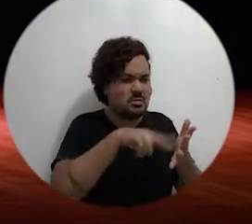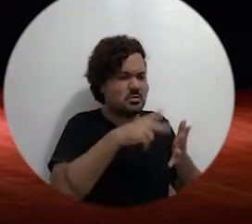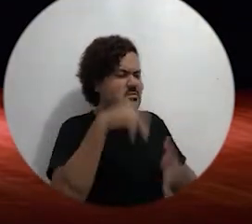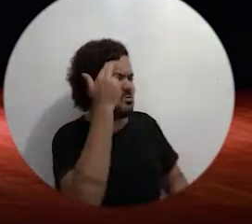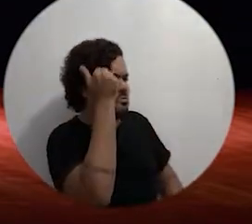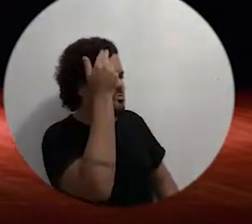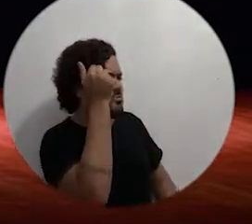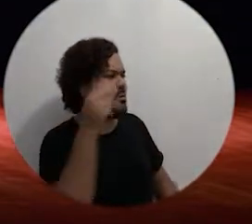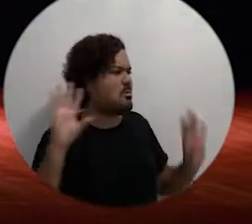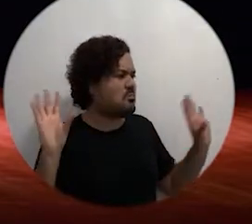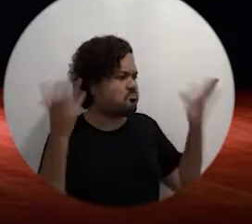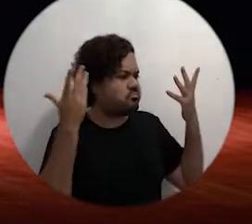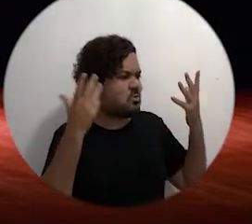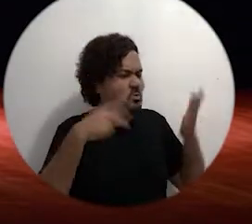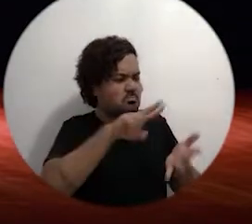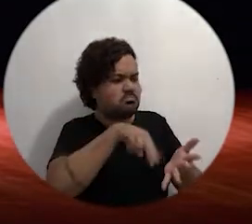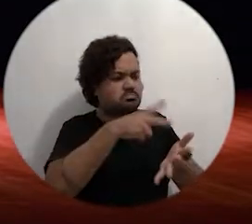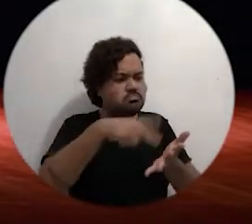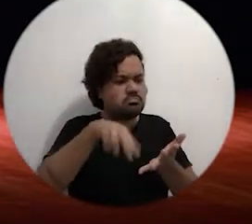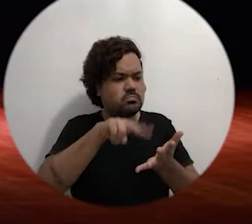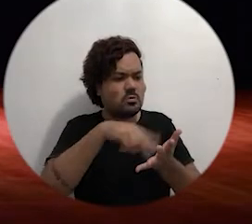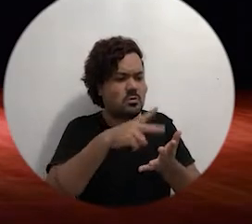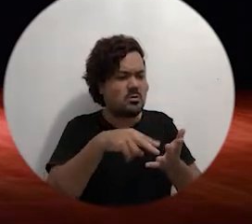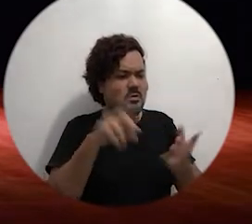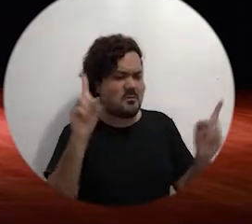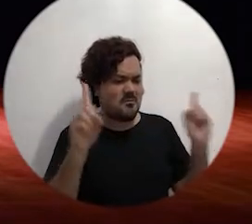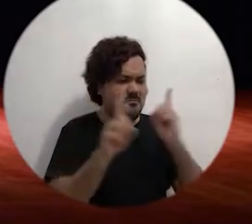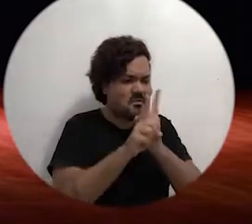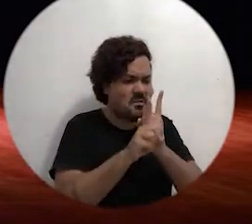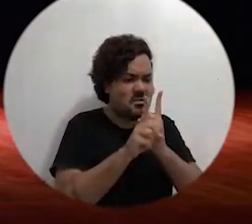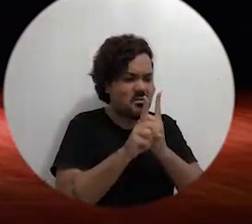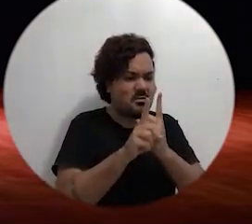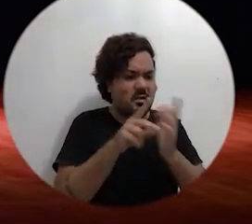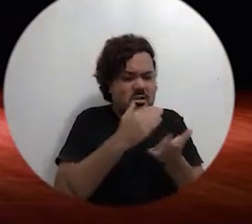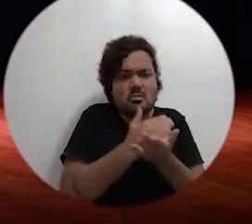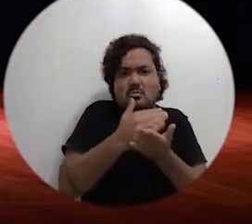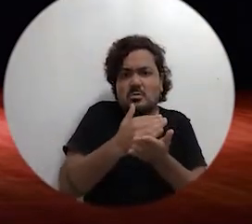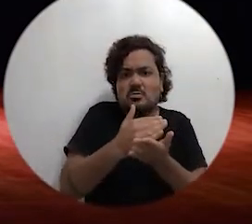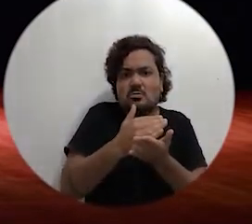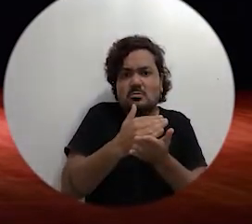né? Minha onda, pá, quebrando tudo com os menor. Chegou um moleque do meu lado, do nada, começou a fazer assim, ó.